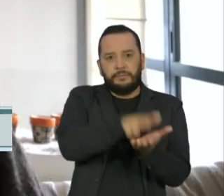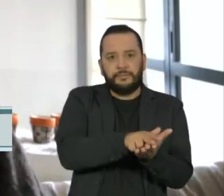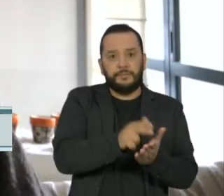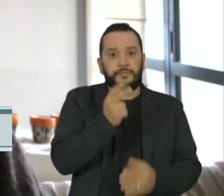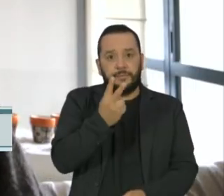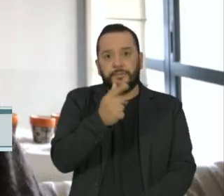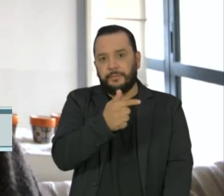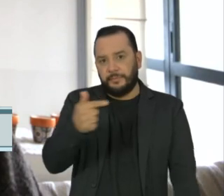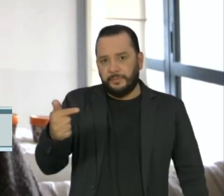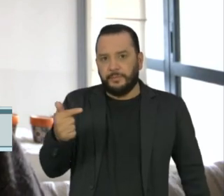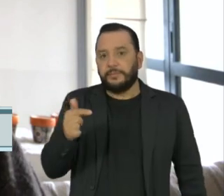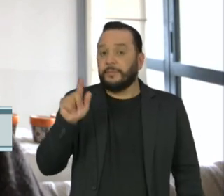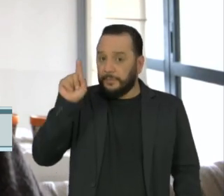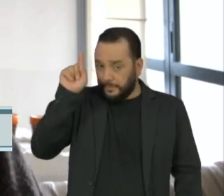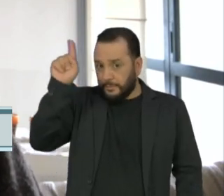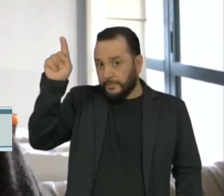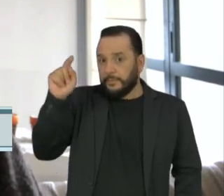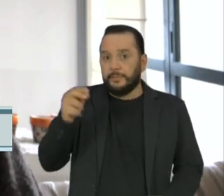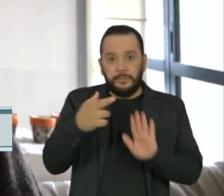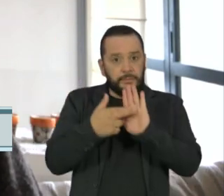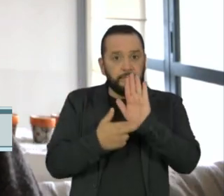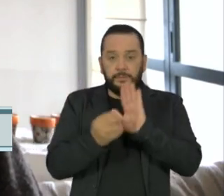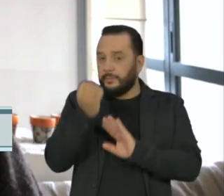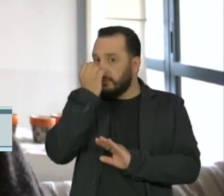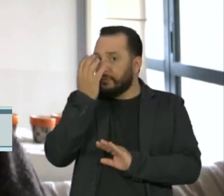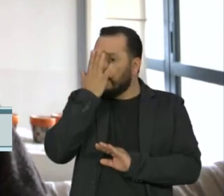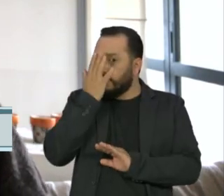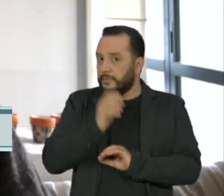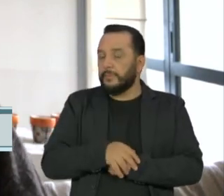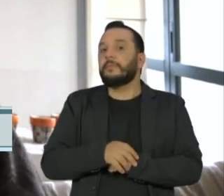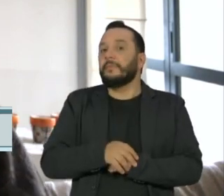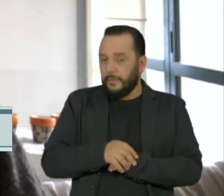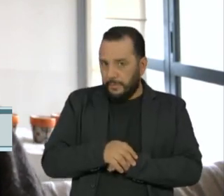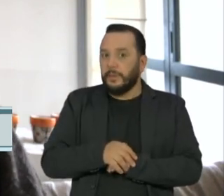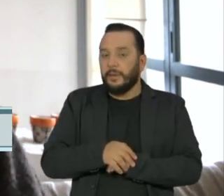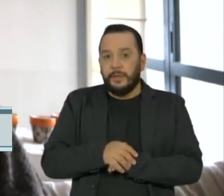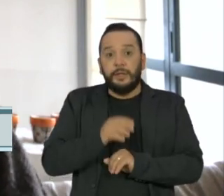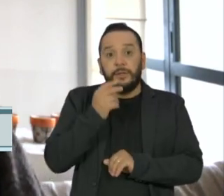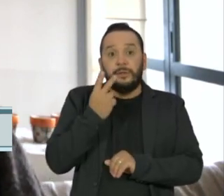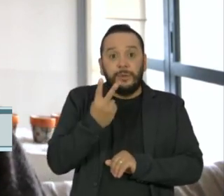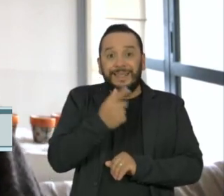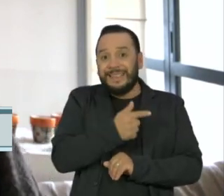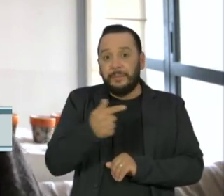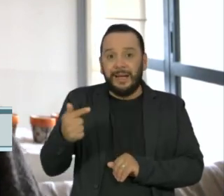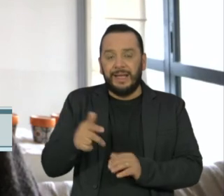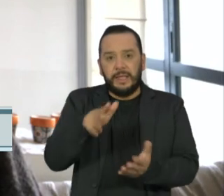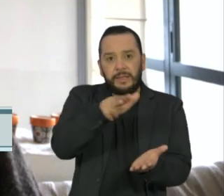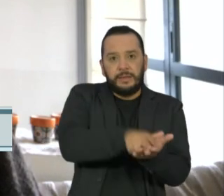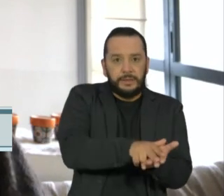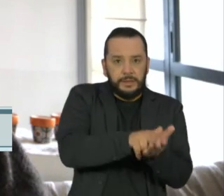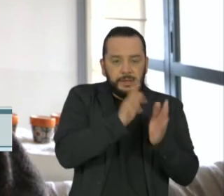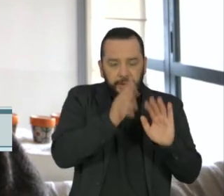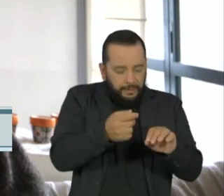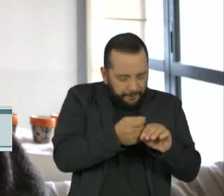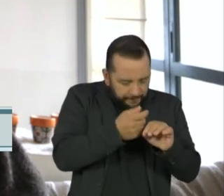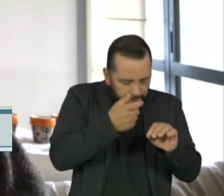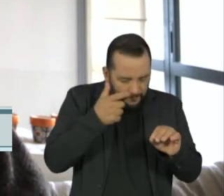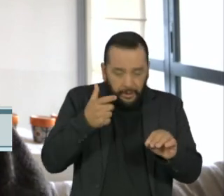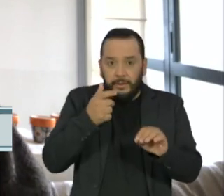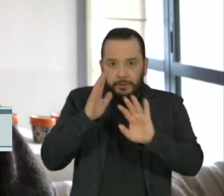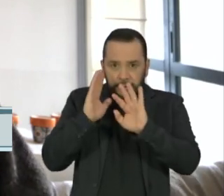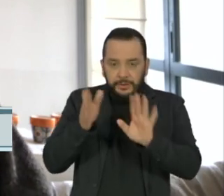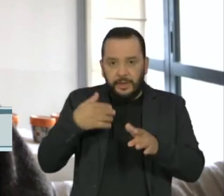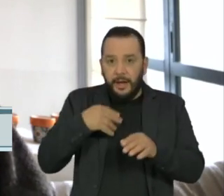essa é a política de isolamento adotada em Hong Kong, e teve esse vírus isolado e sequenciado,